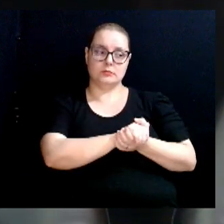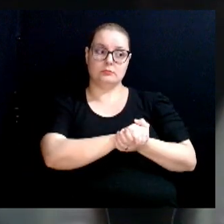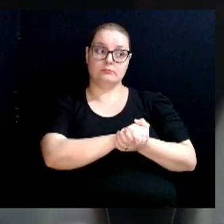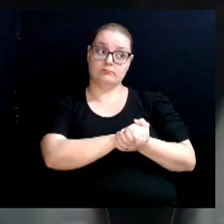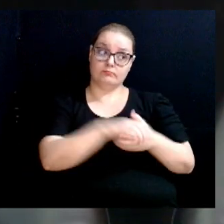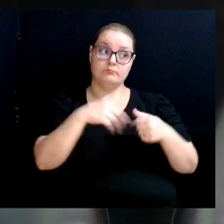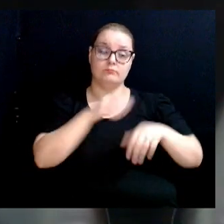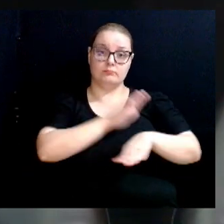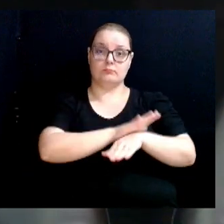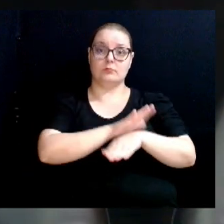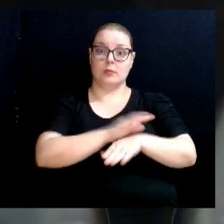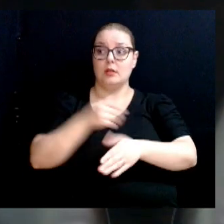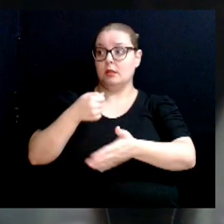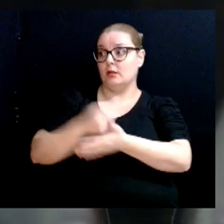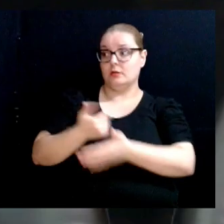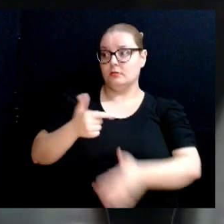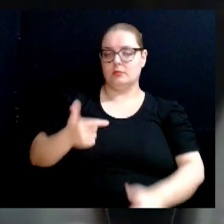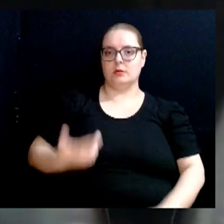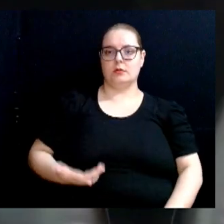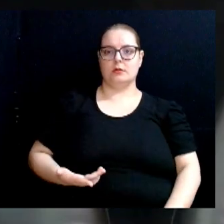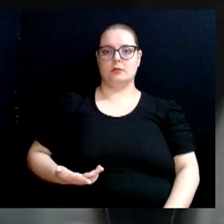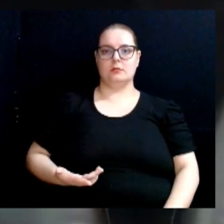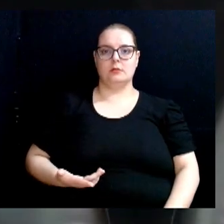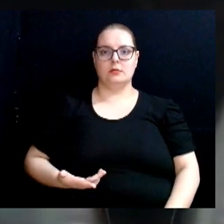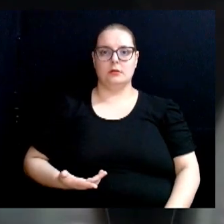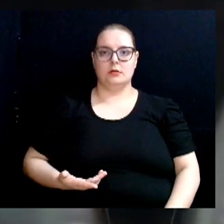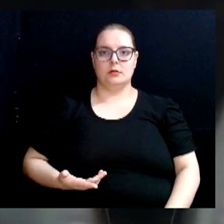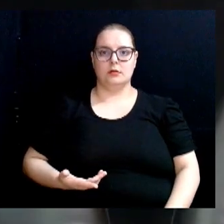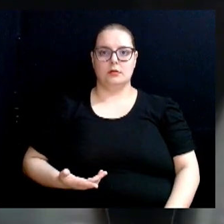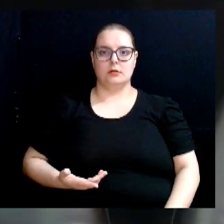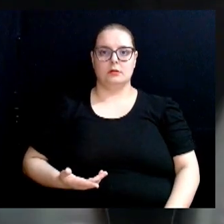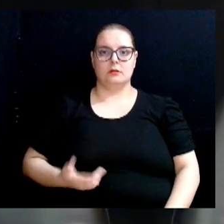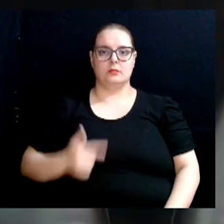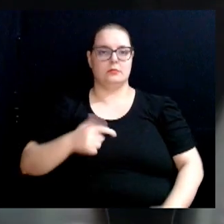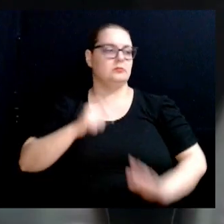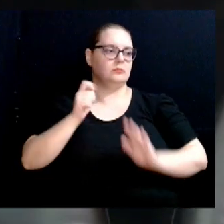sem cobrança, né? Sem validação, sem